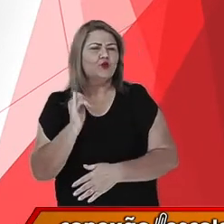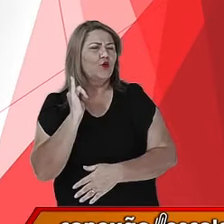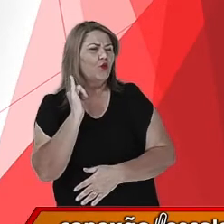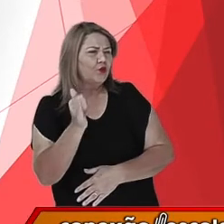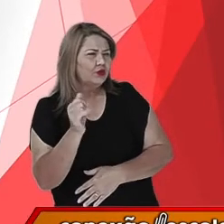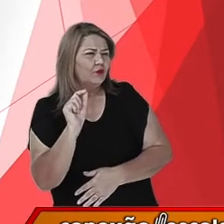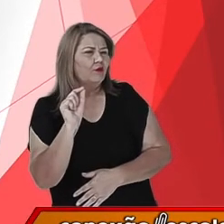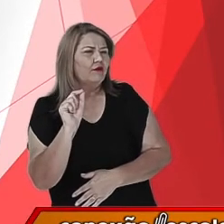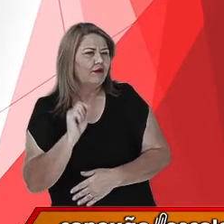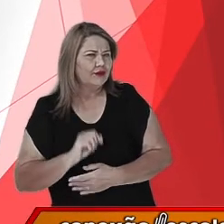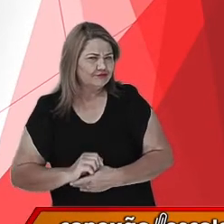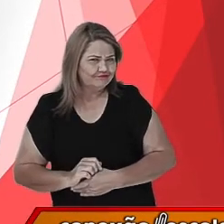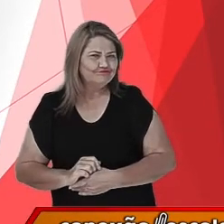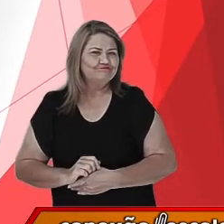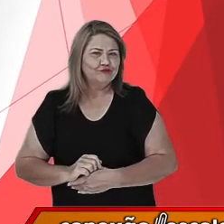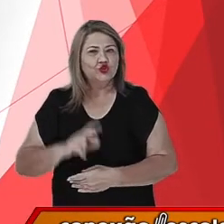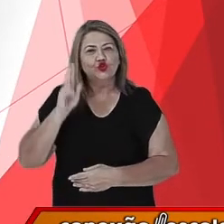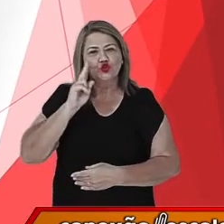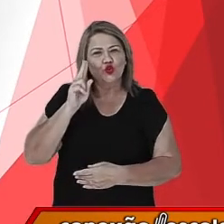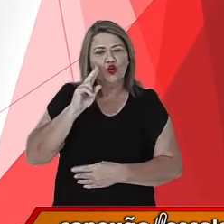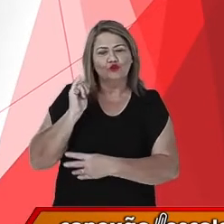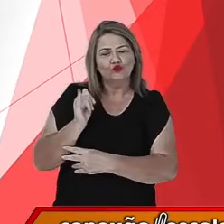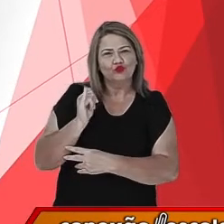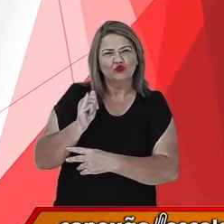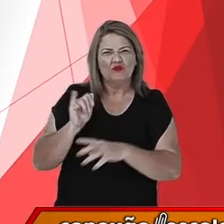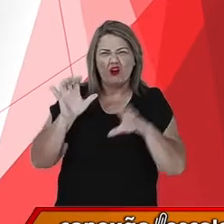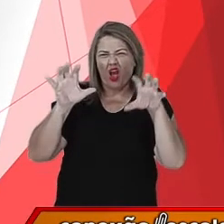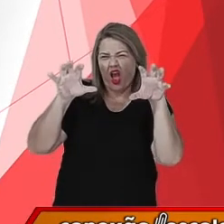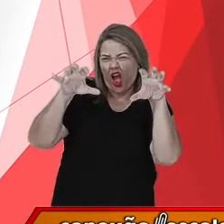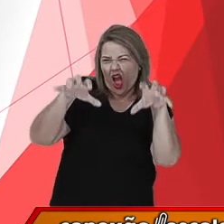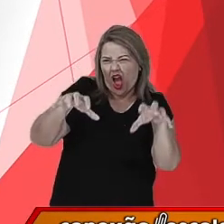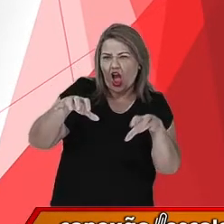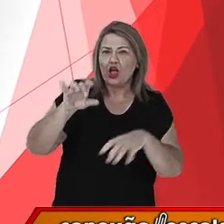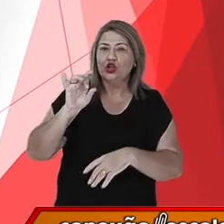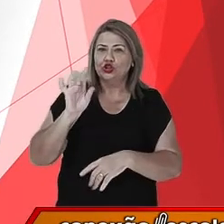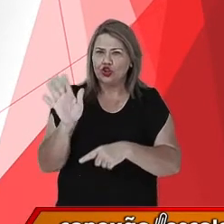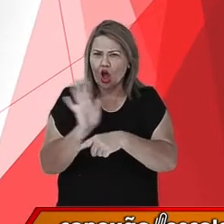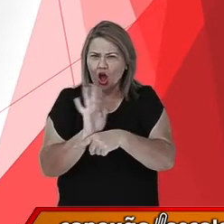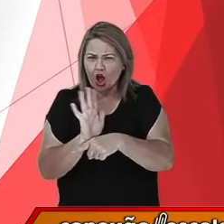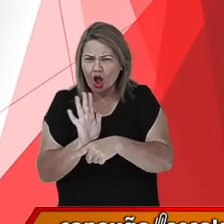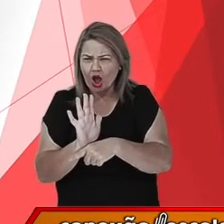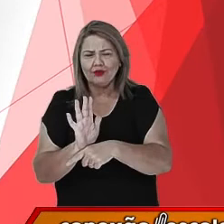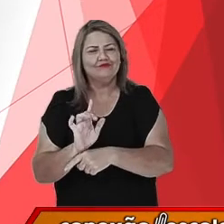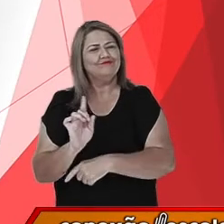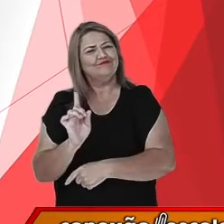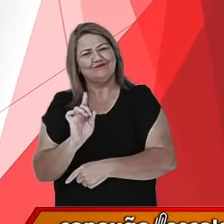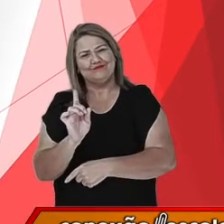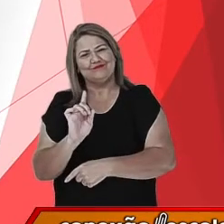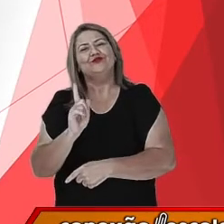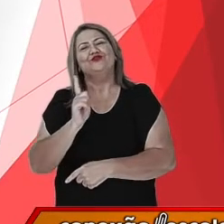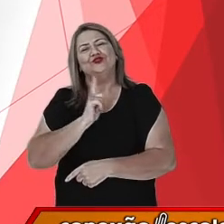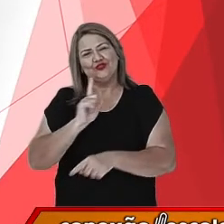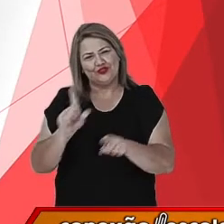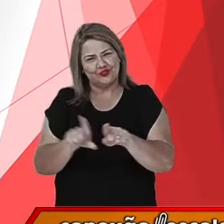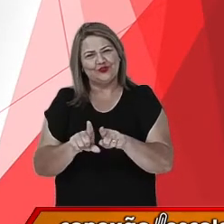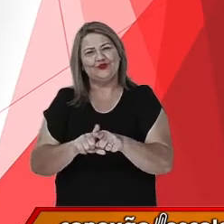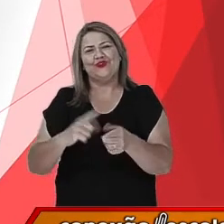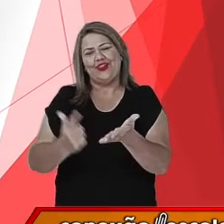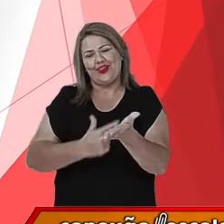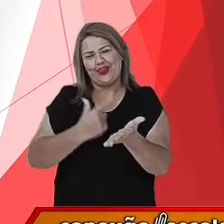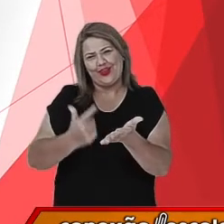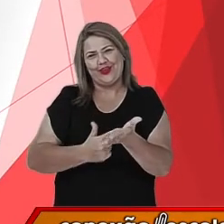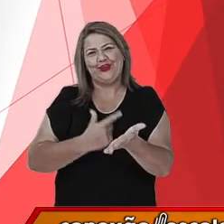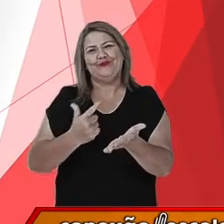contar, essas histórias aterrorizantes não estão apenas nas telinhas do cinema, elas também estão nos